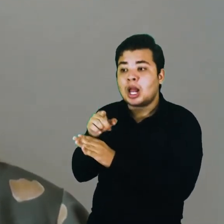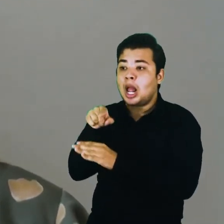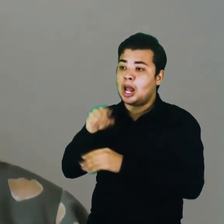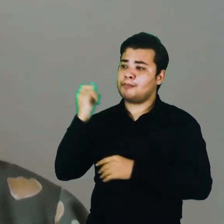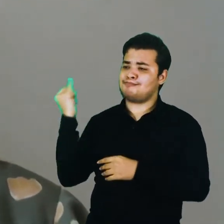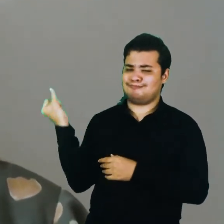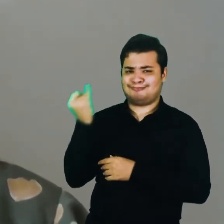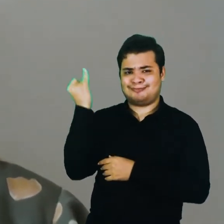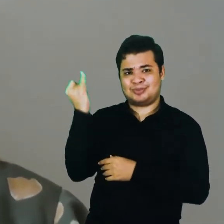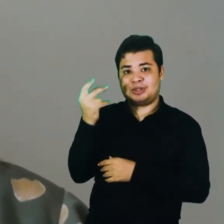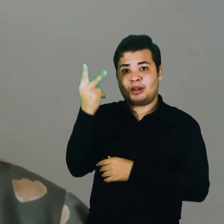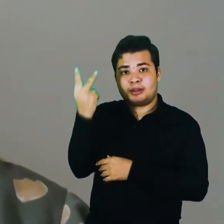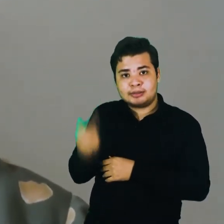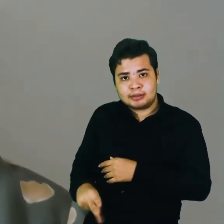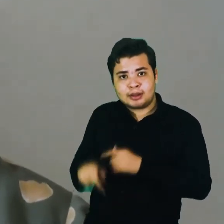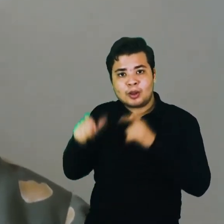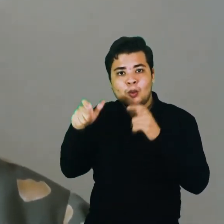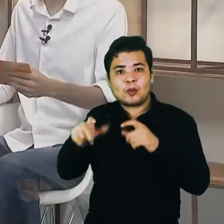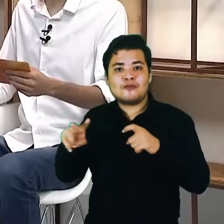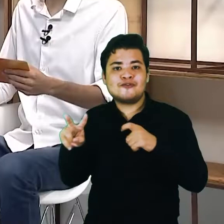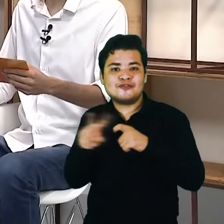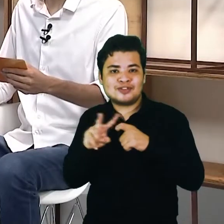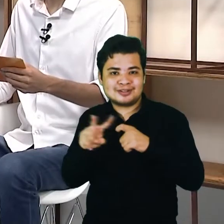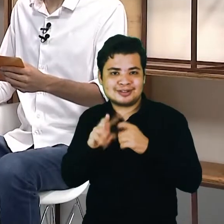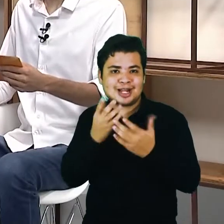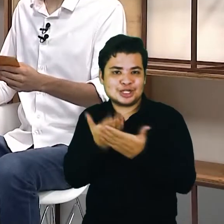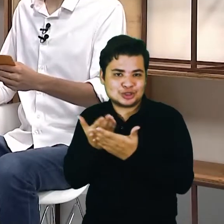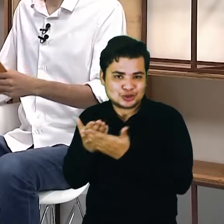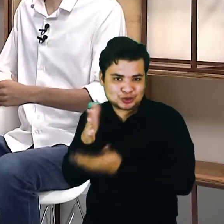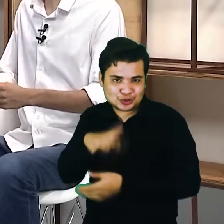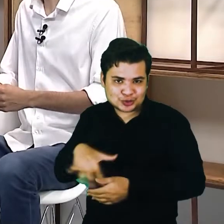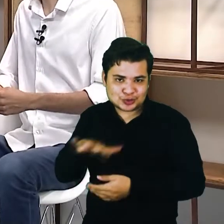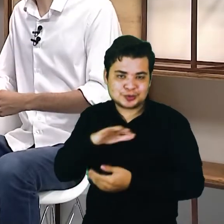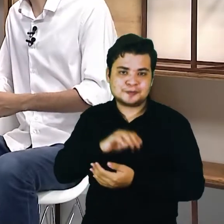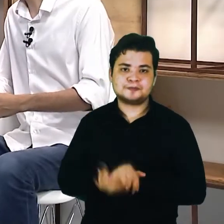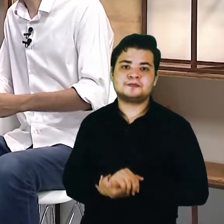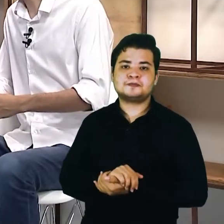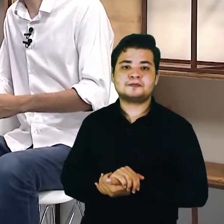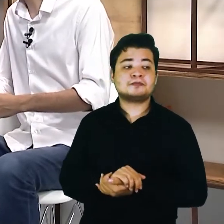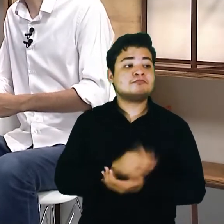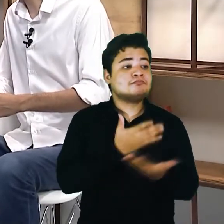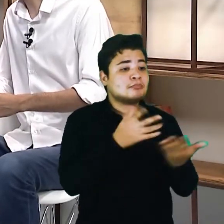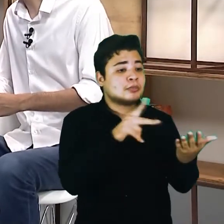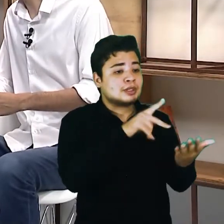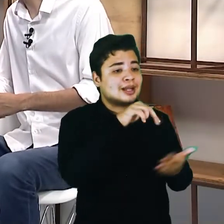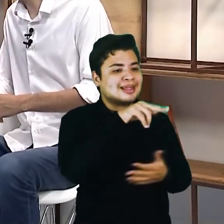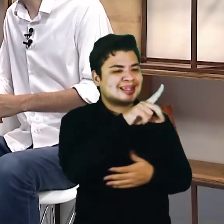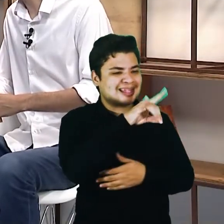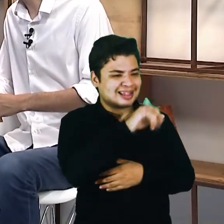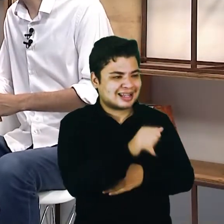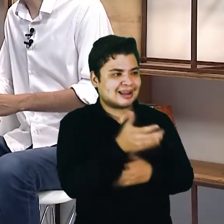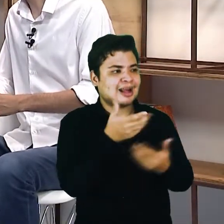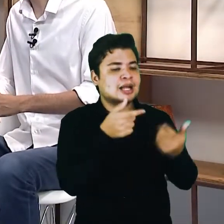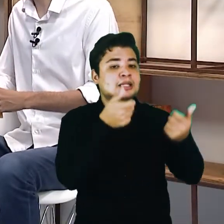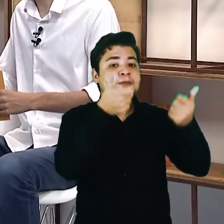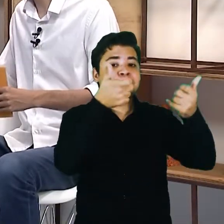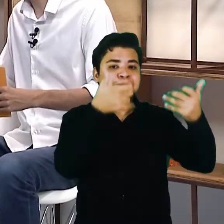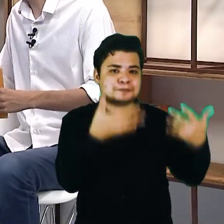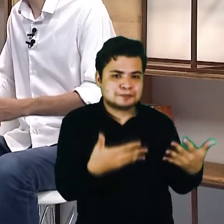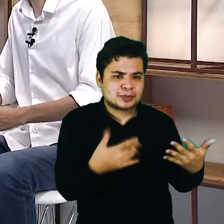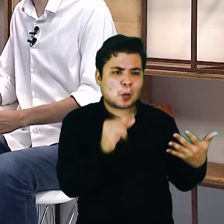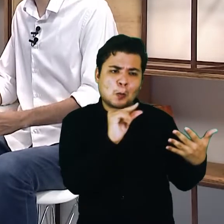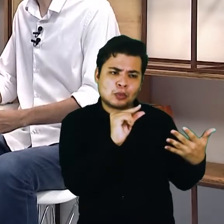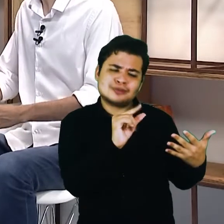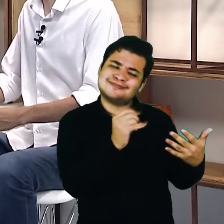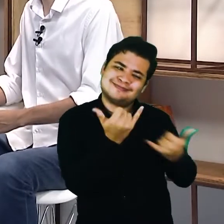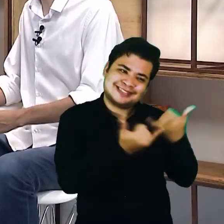relevante no nosso cenário da veterinária. Perfeito. Professora Nádia, queria que você nos contasse um pouquinho, brincadeira, pode ser